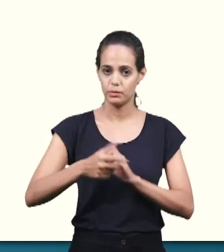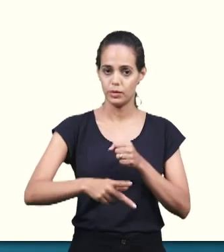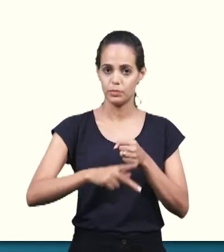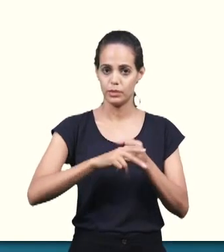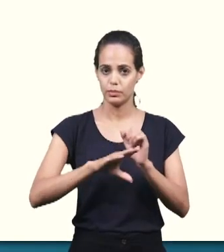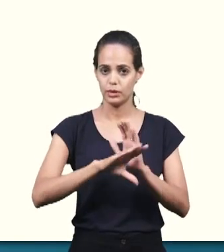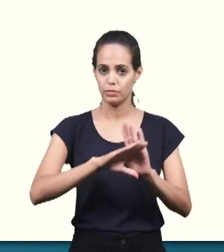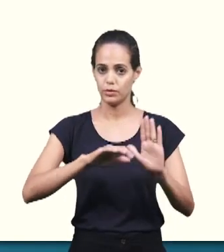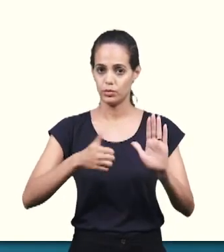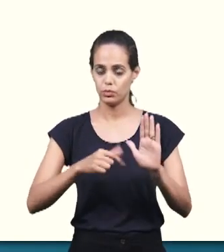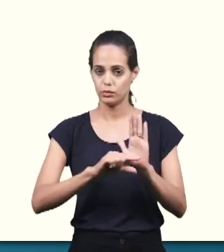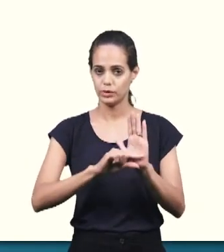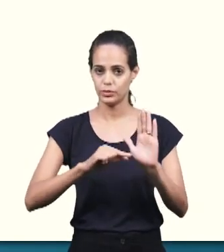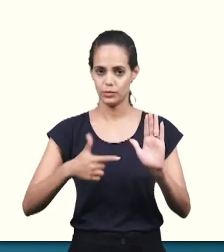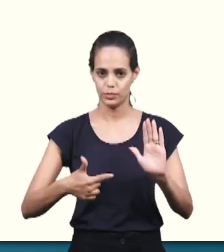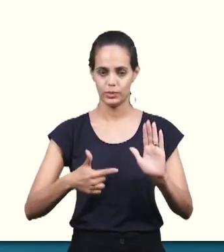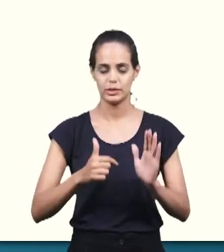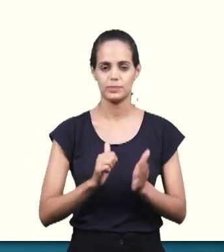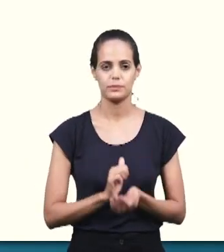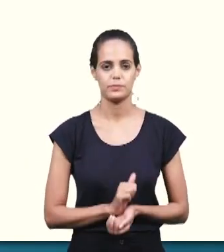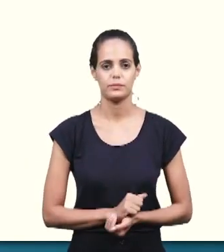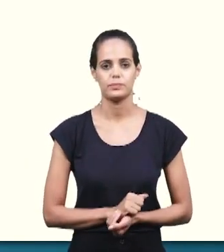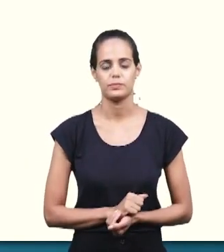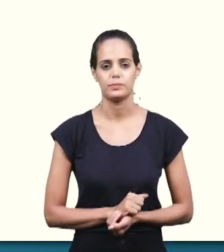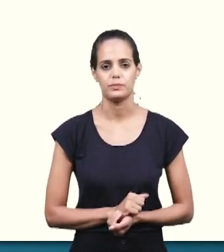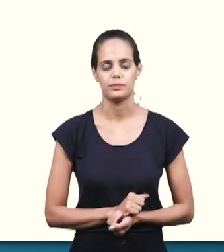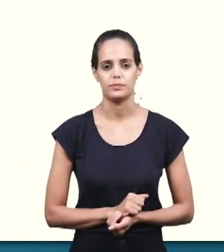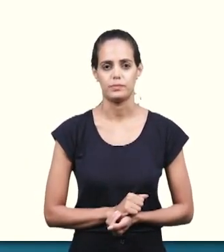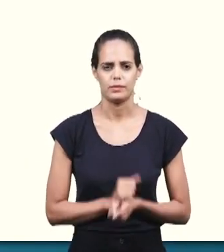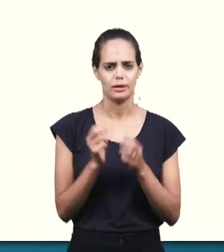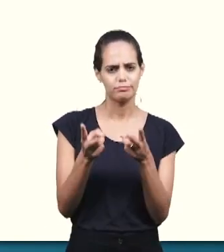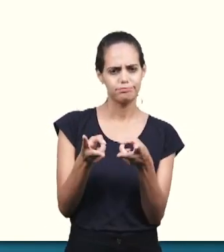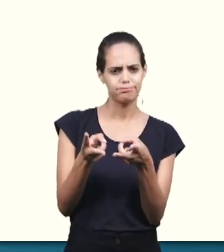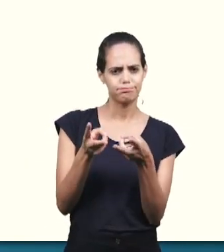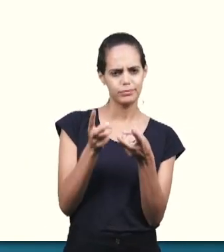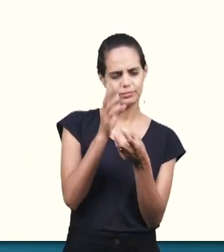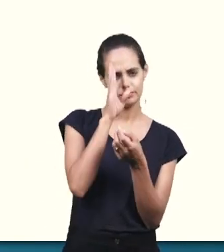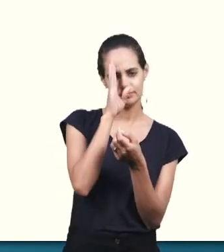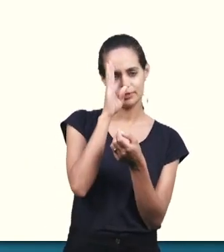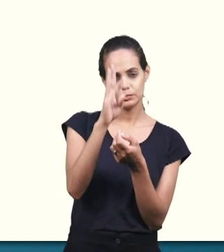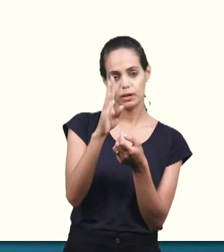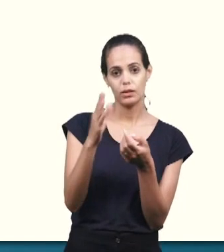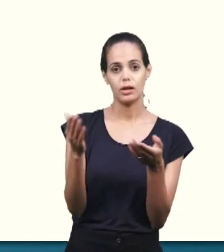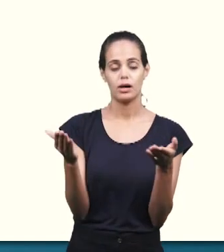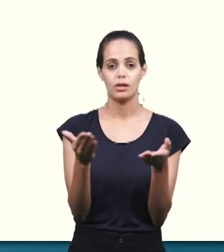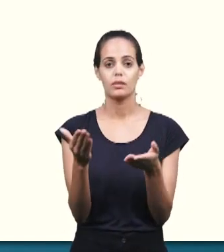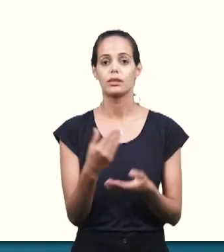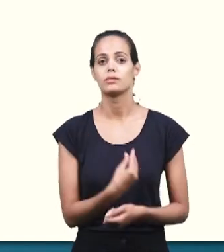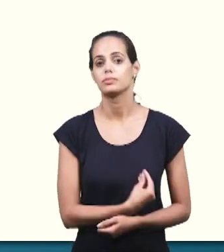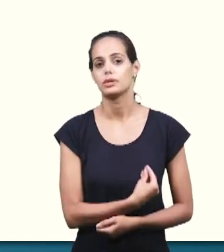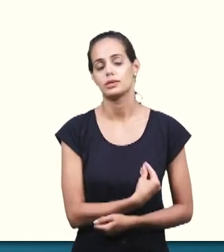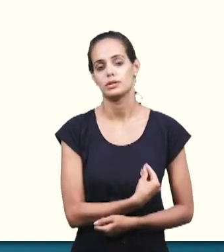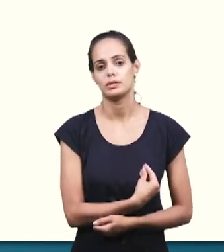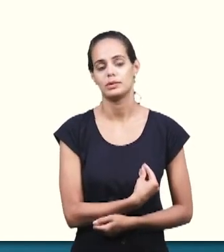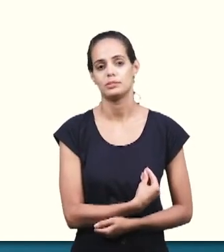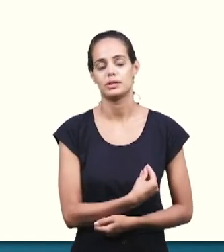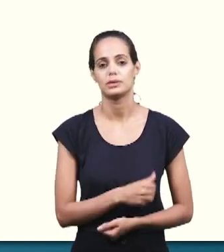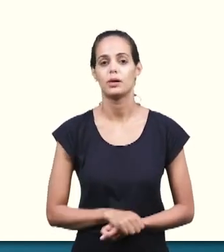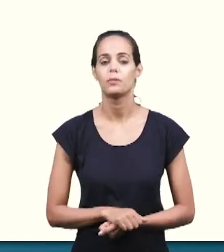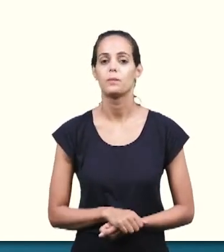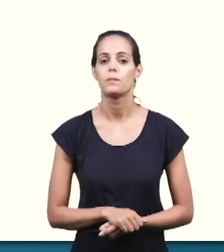Pedro, capítulo 1, versículo 2. E esse destaque vai ser feito agora através da